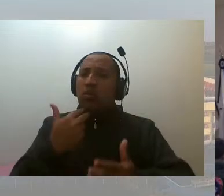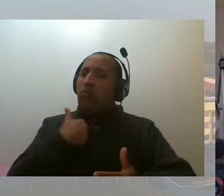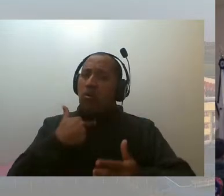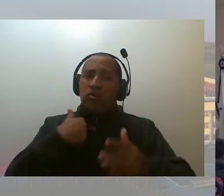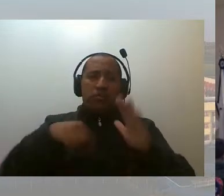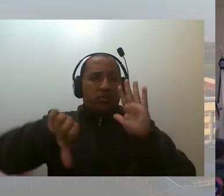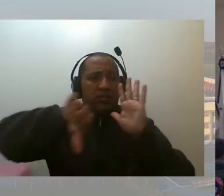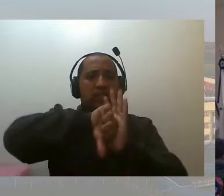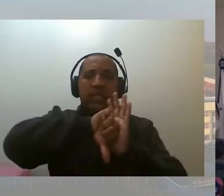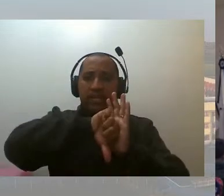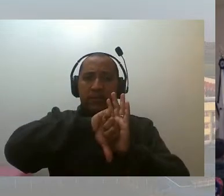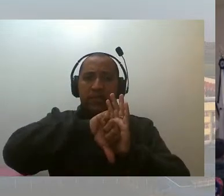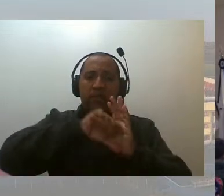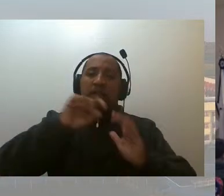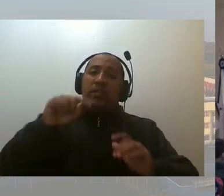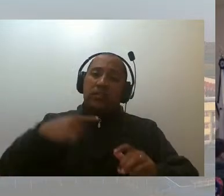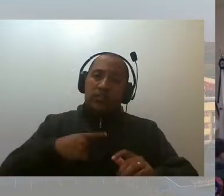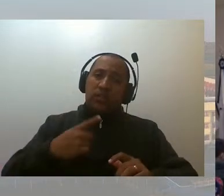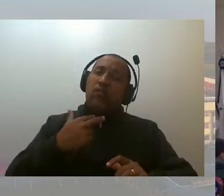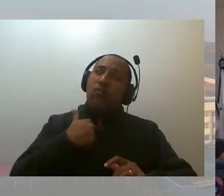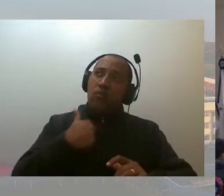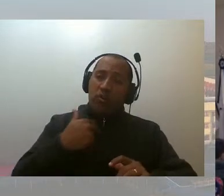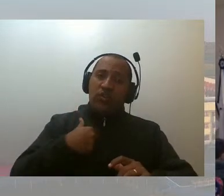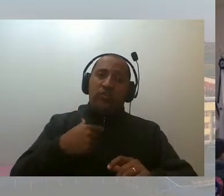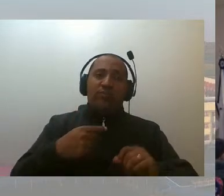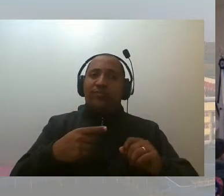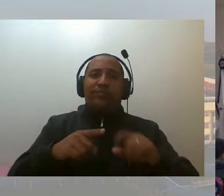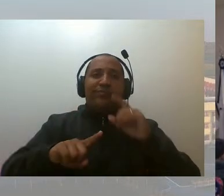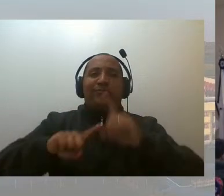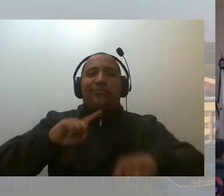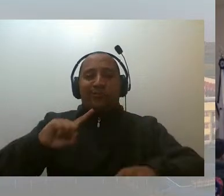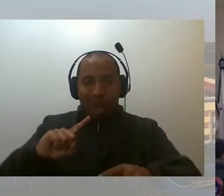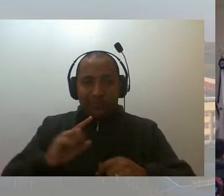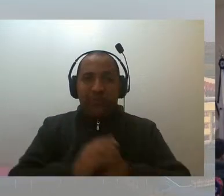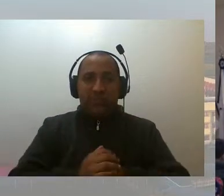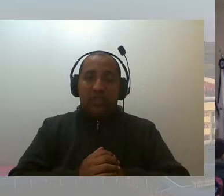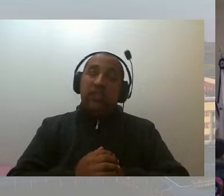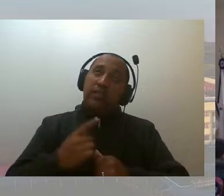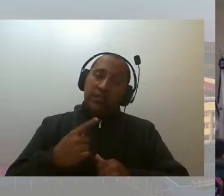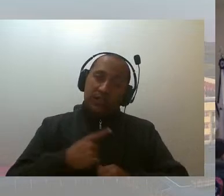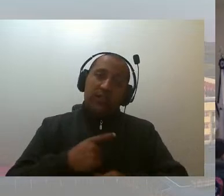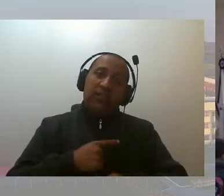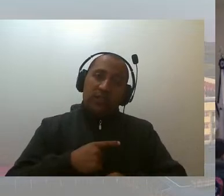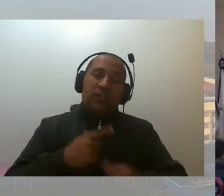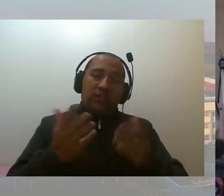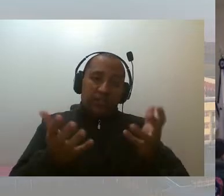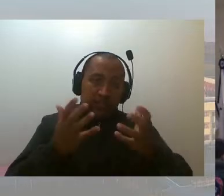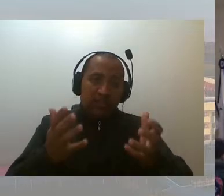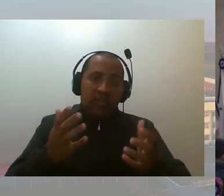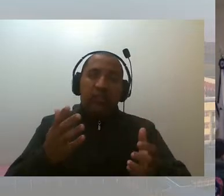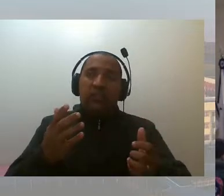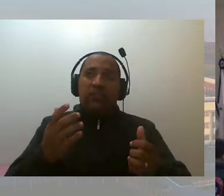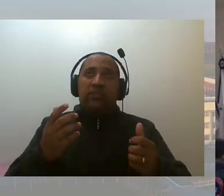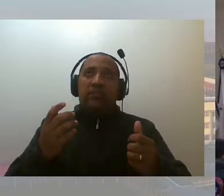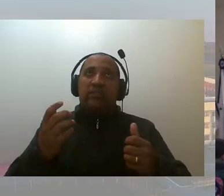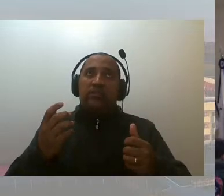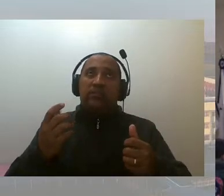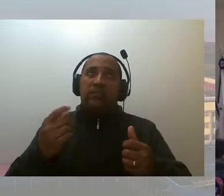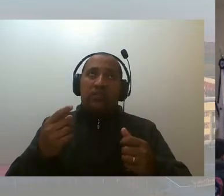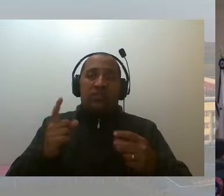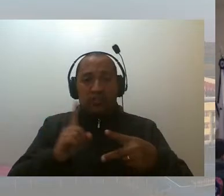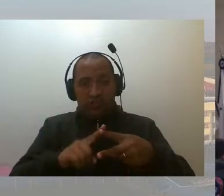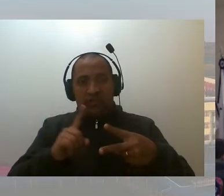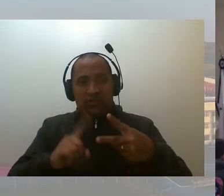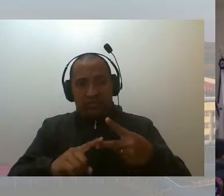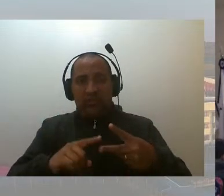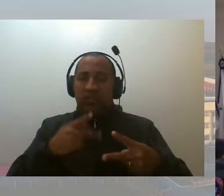e não pode ser cerceado. Eu concordo plenamente. E eu quero, e também, por duas